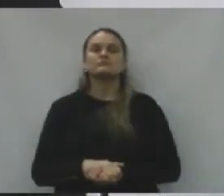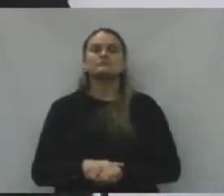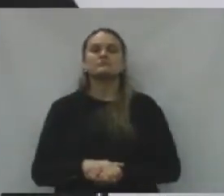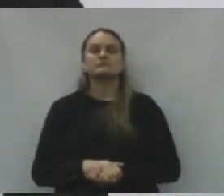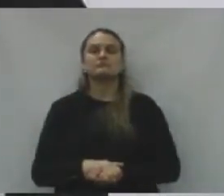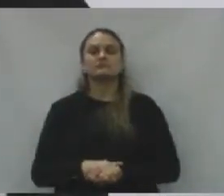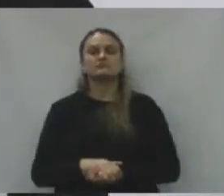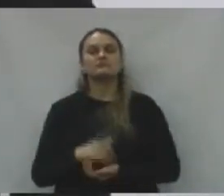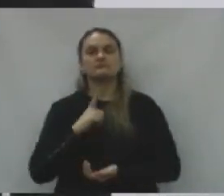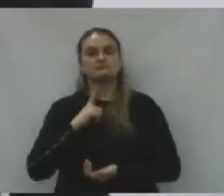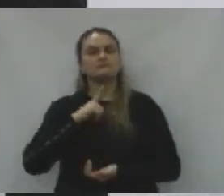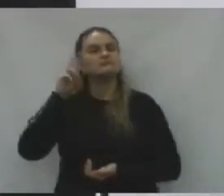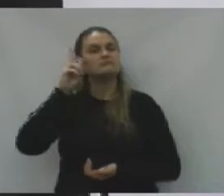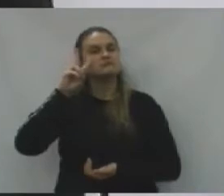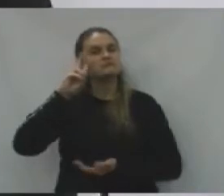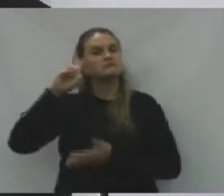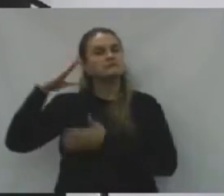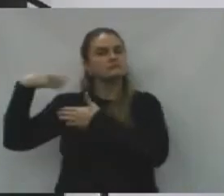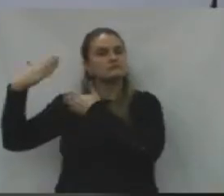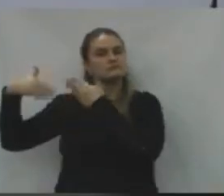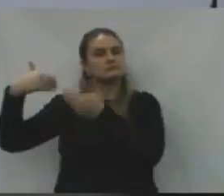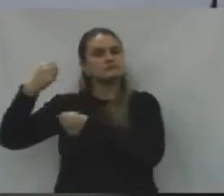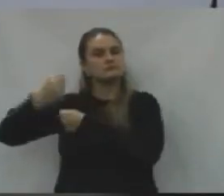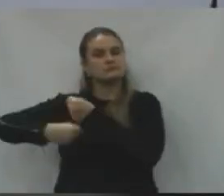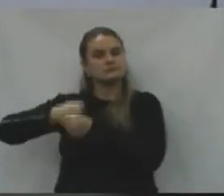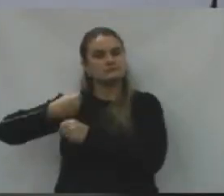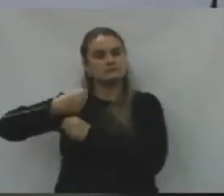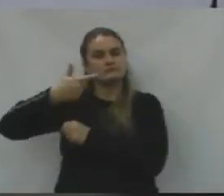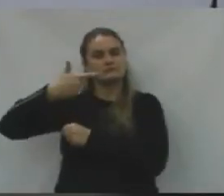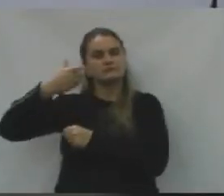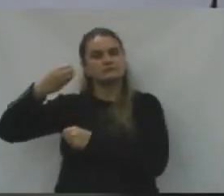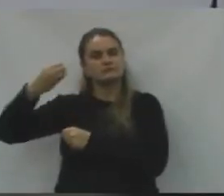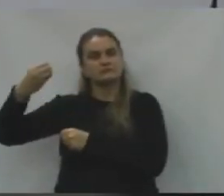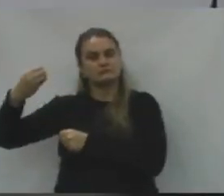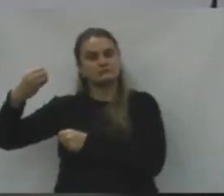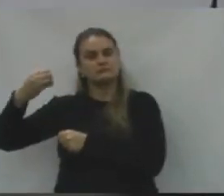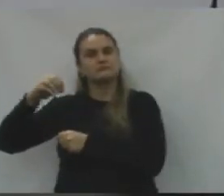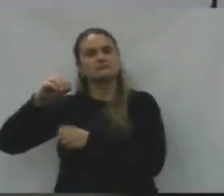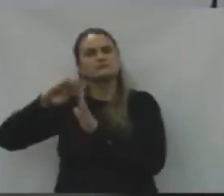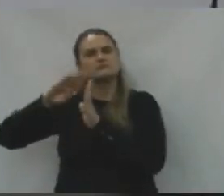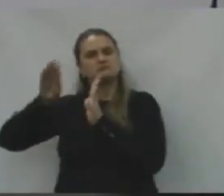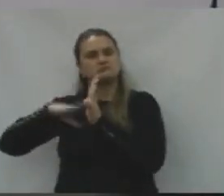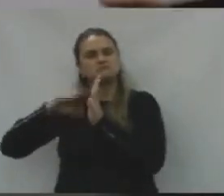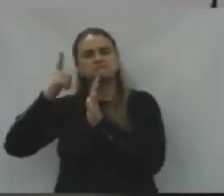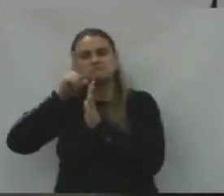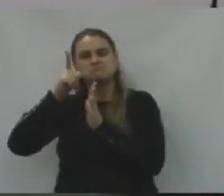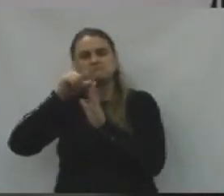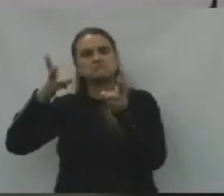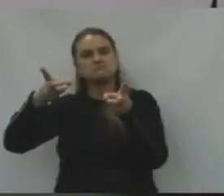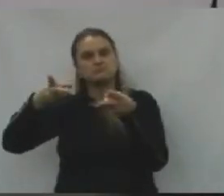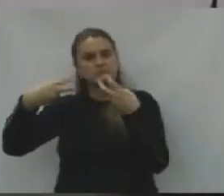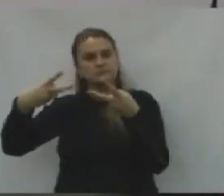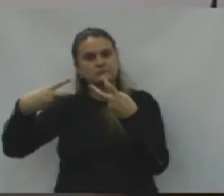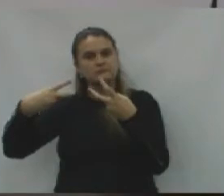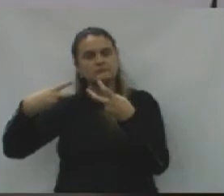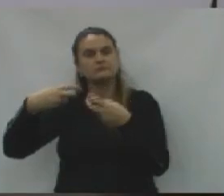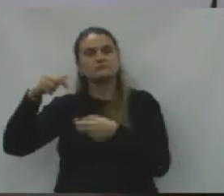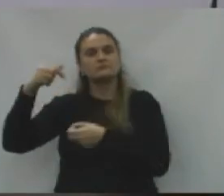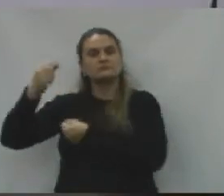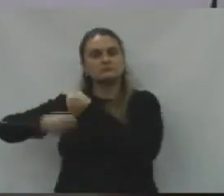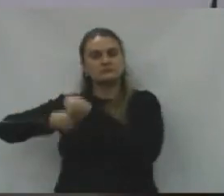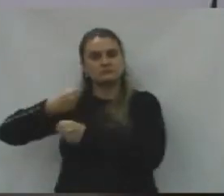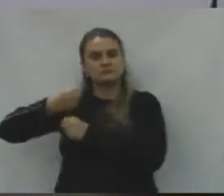Sobre as receitas, está aqui o histórico desde 2000, em relação da Uniuv, tudo que foi arrecadado. Tivemos aqui,